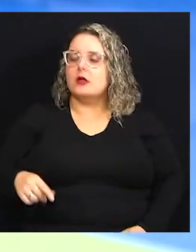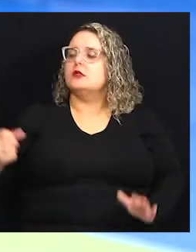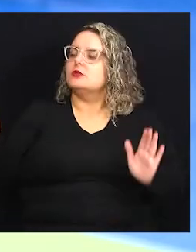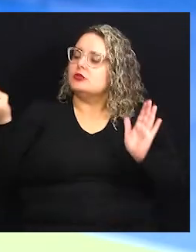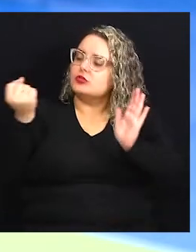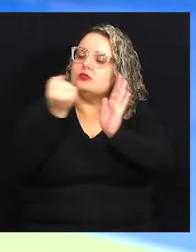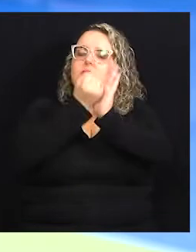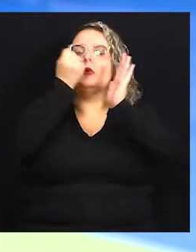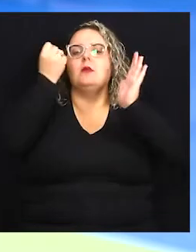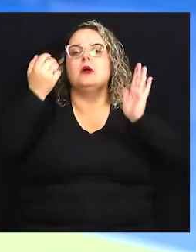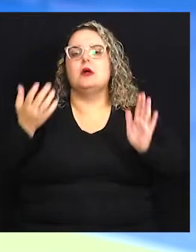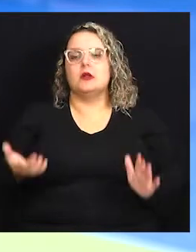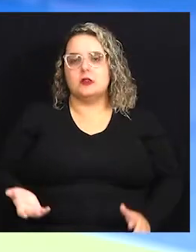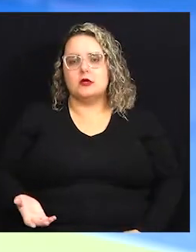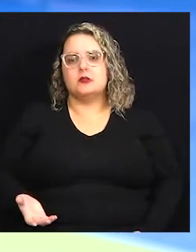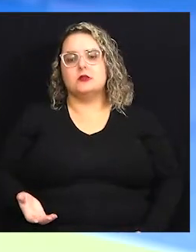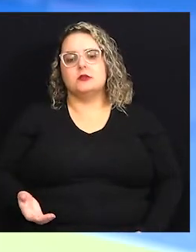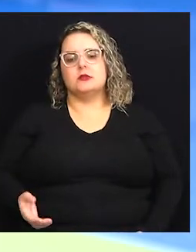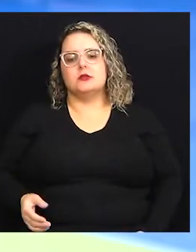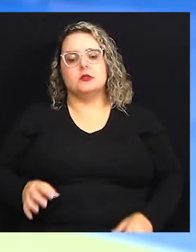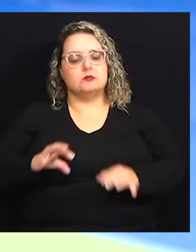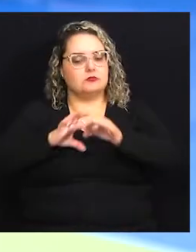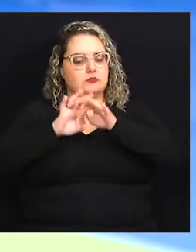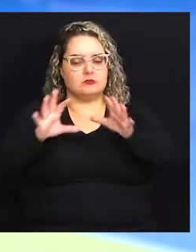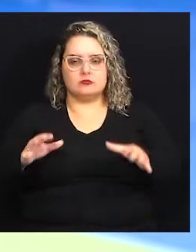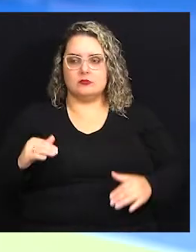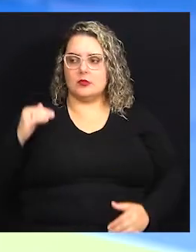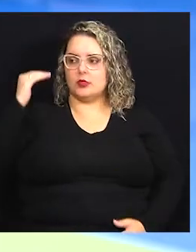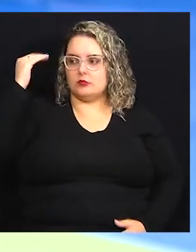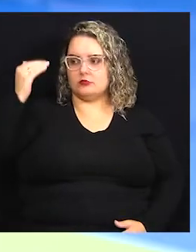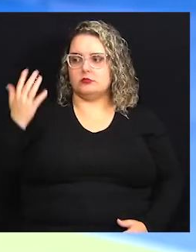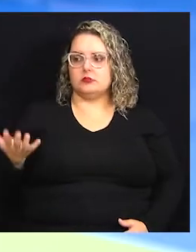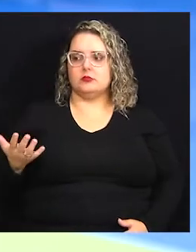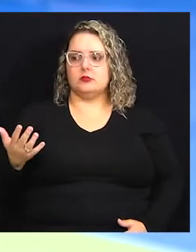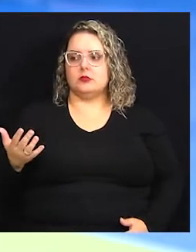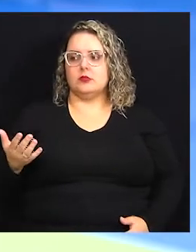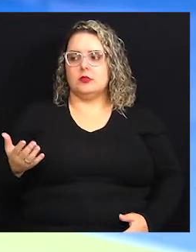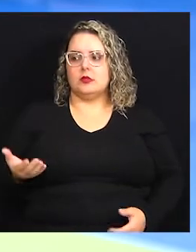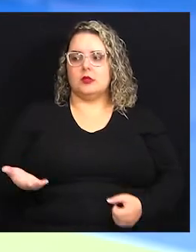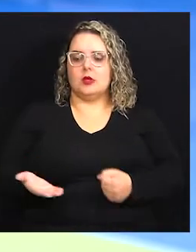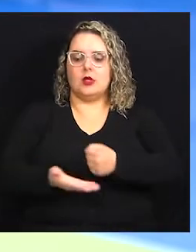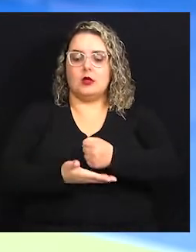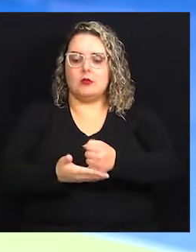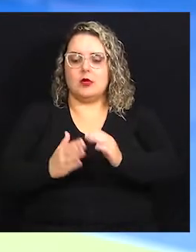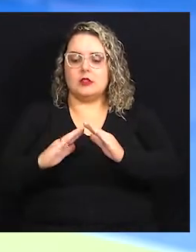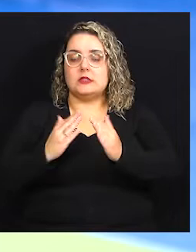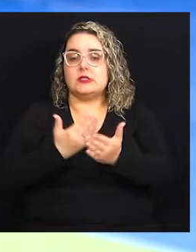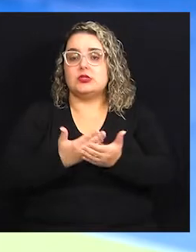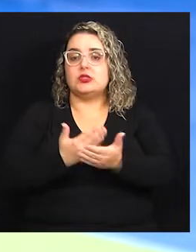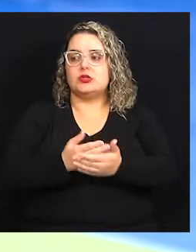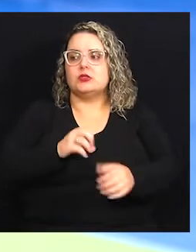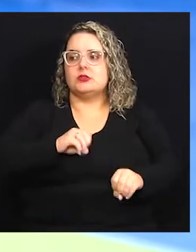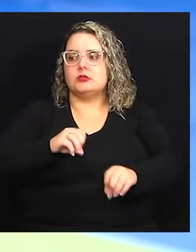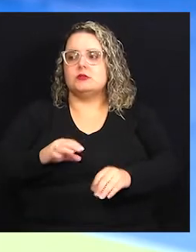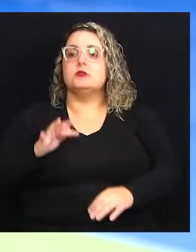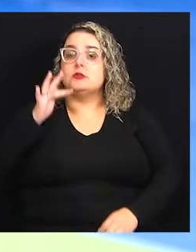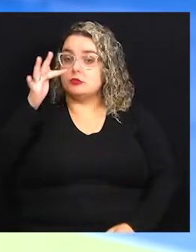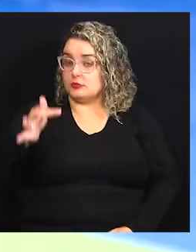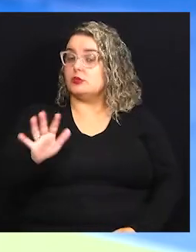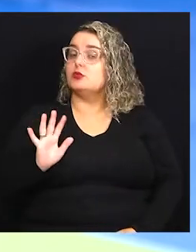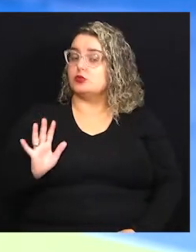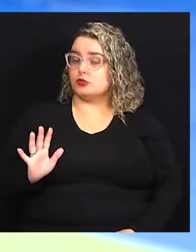deixa um legado. E, obviamente, você deixa esse legado com um adulto, mas você começa a montar a base, a escolinha. Isso é o